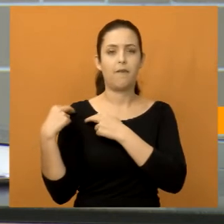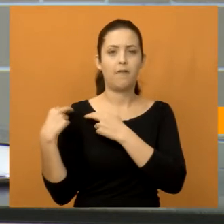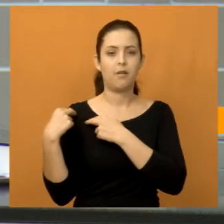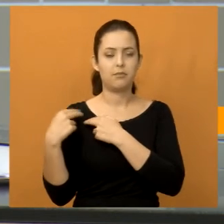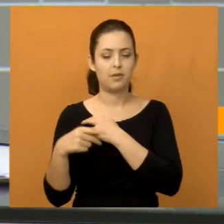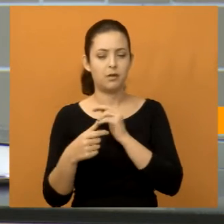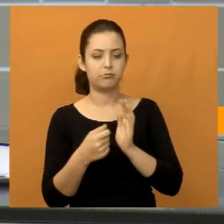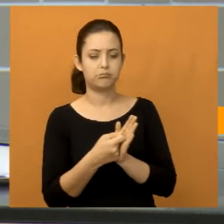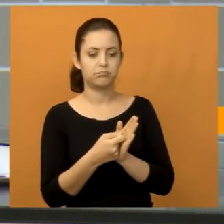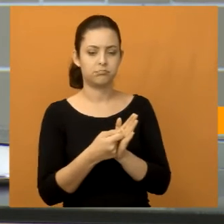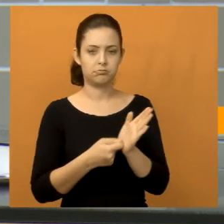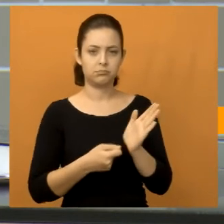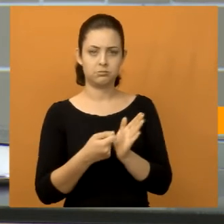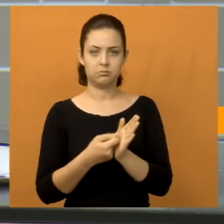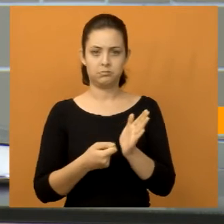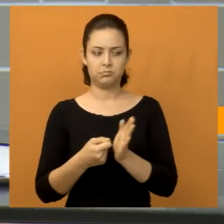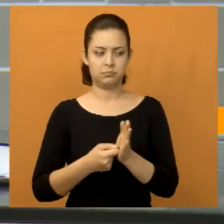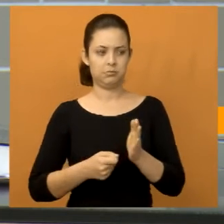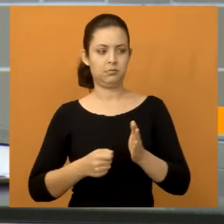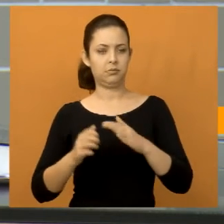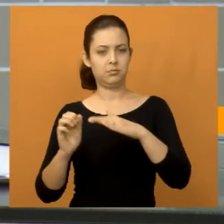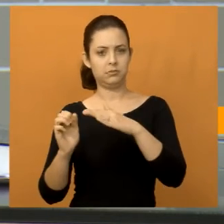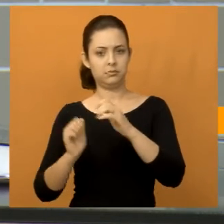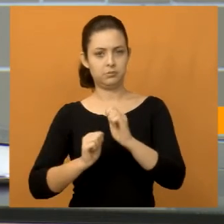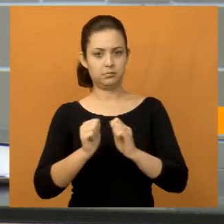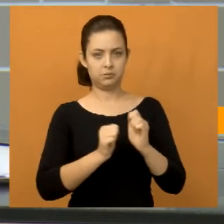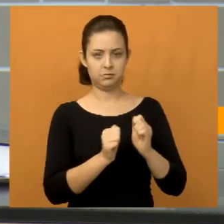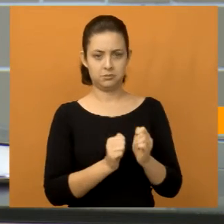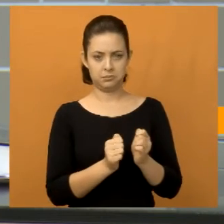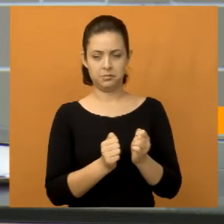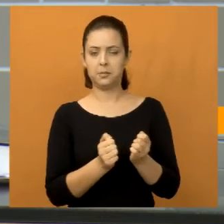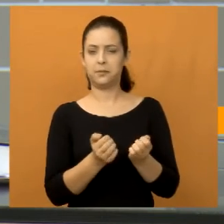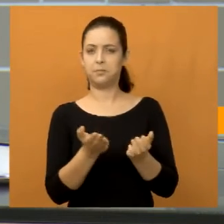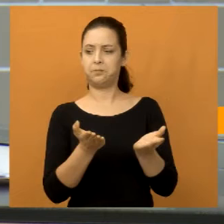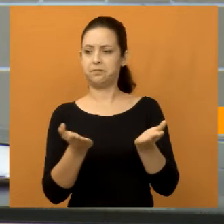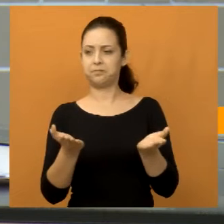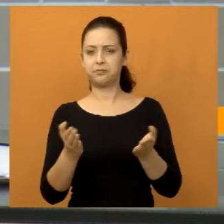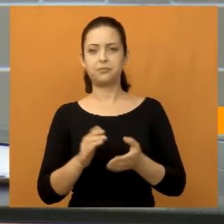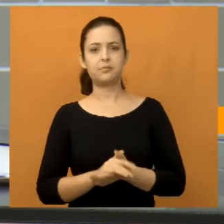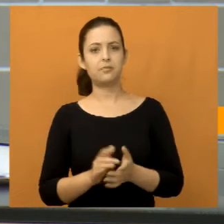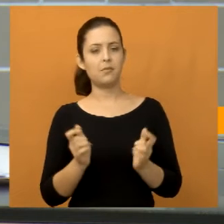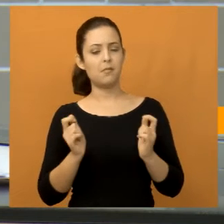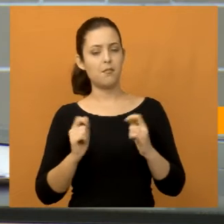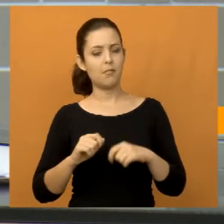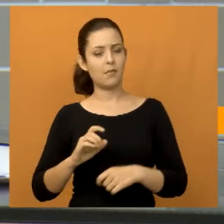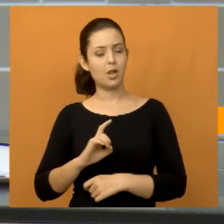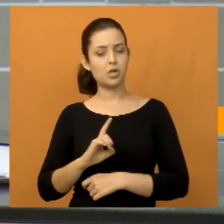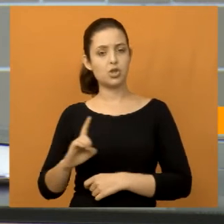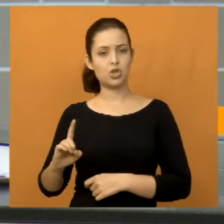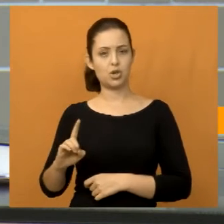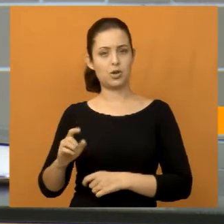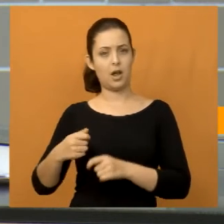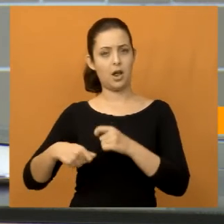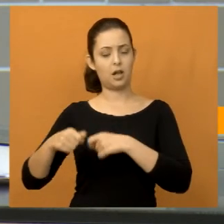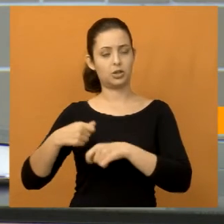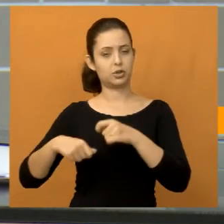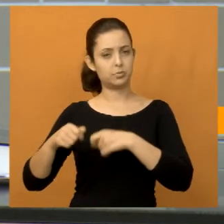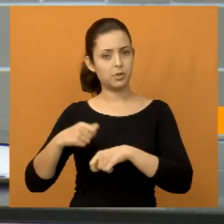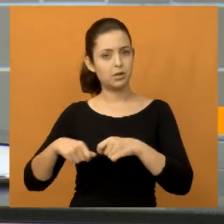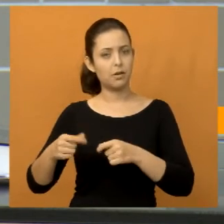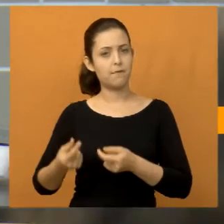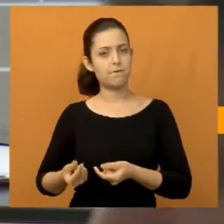pela contratação das empresas prestadoras era competência da Diretoria de